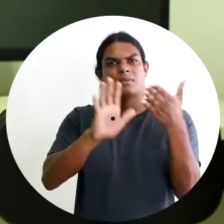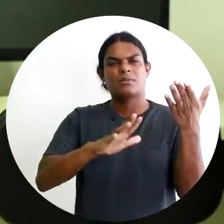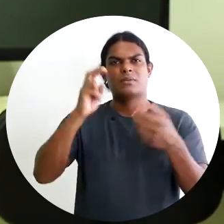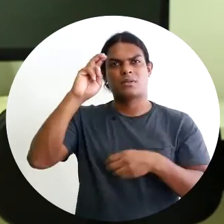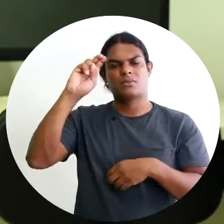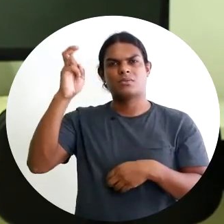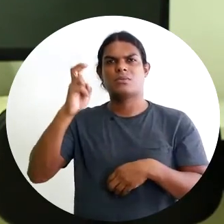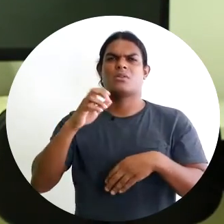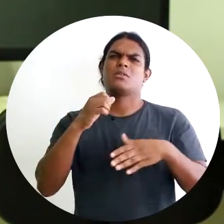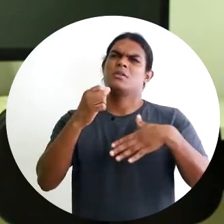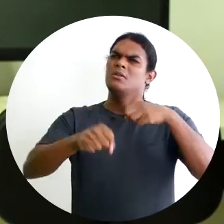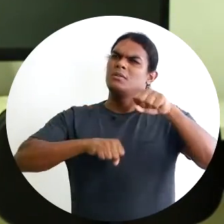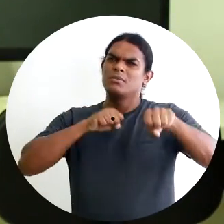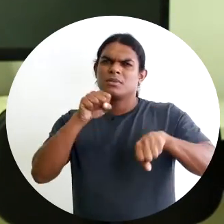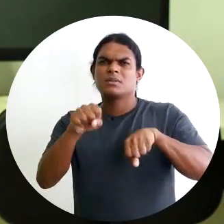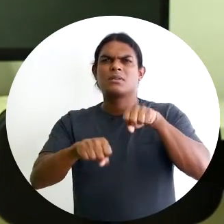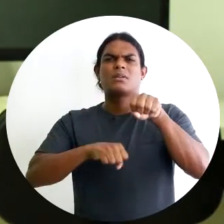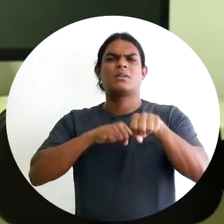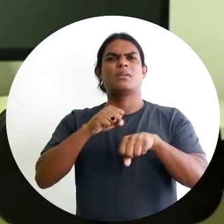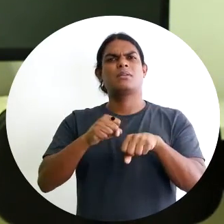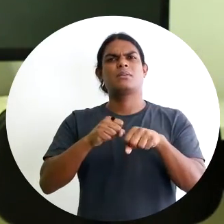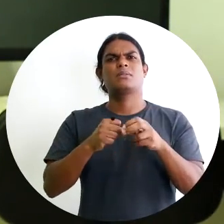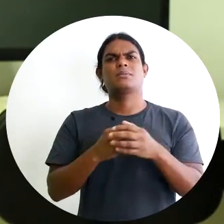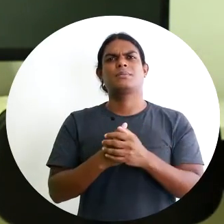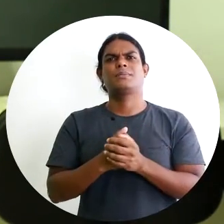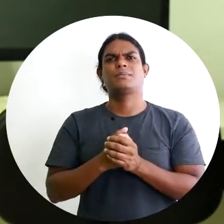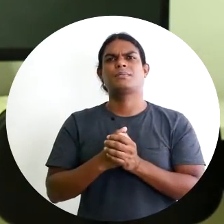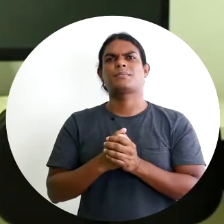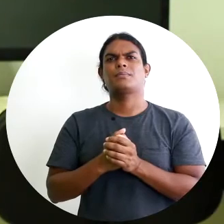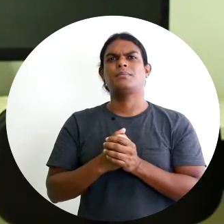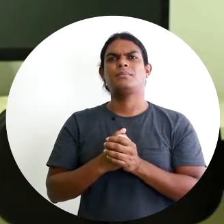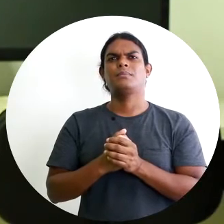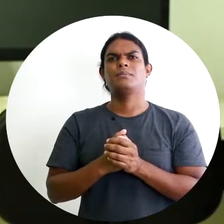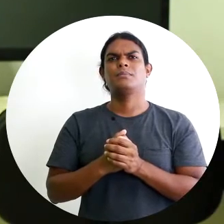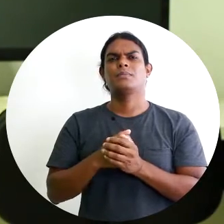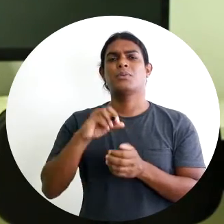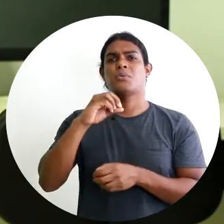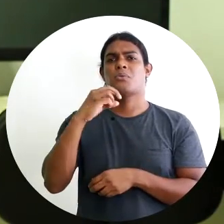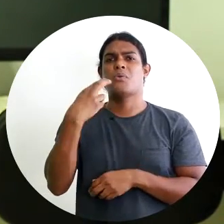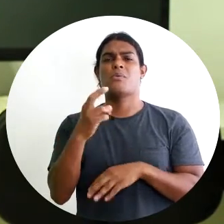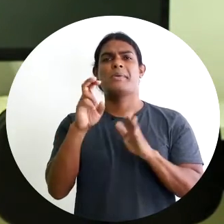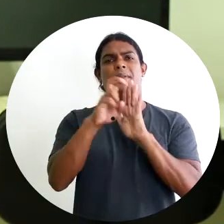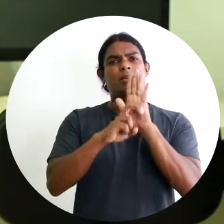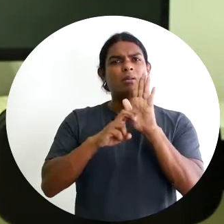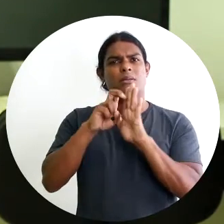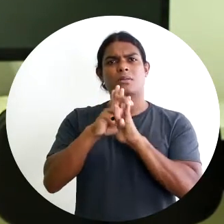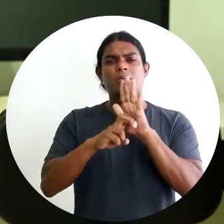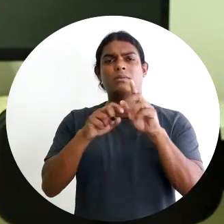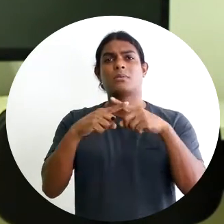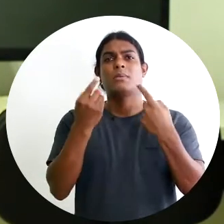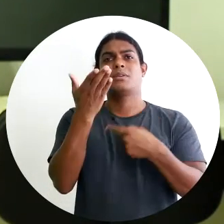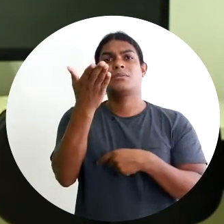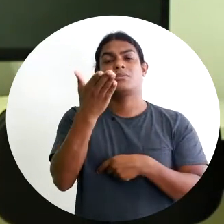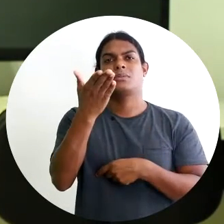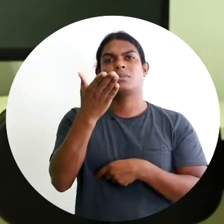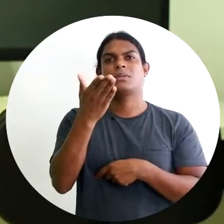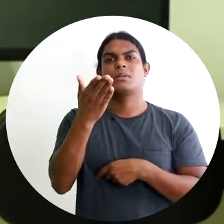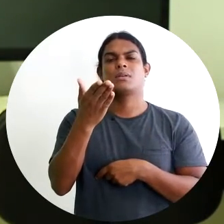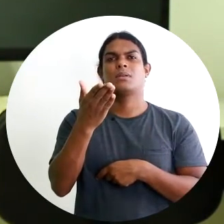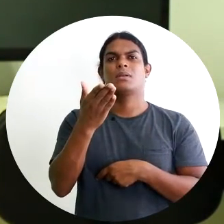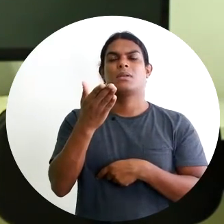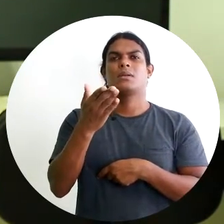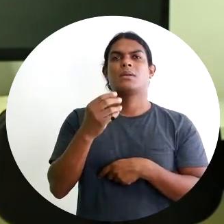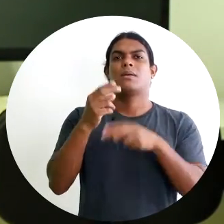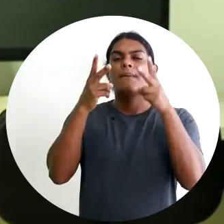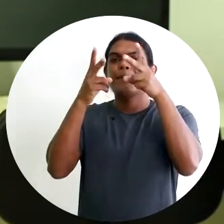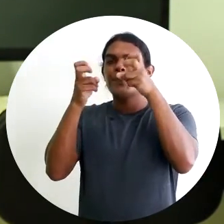pode ser no bagageiro, pode ser na cadeira de rodas, mas que você identifique nessa sua trajetória,